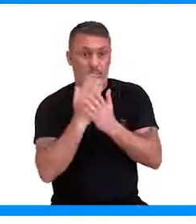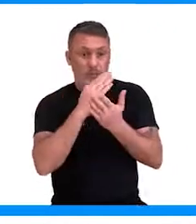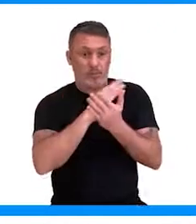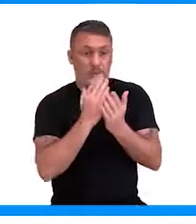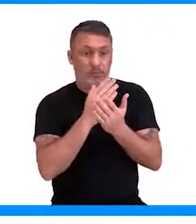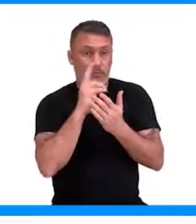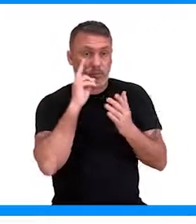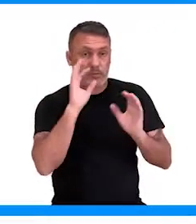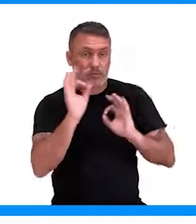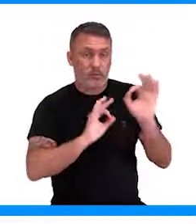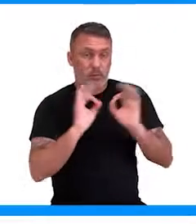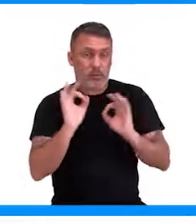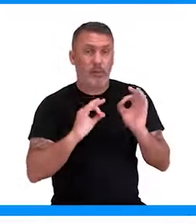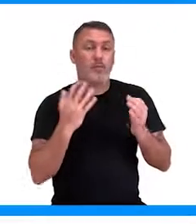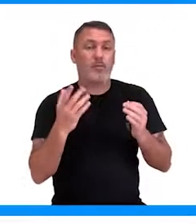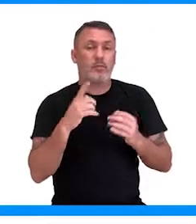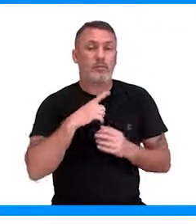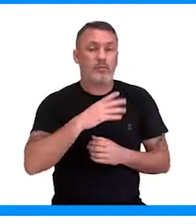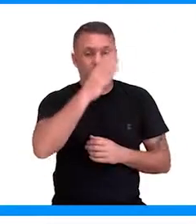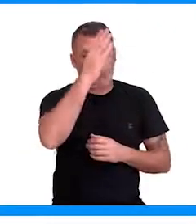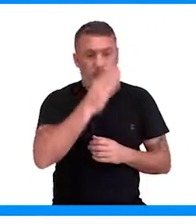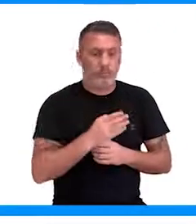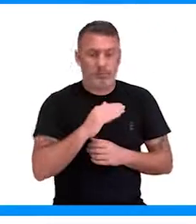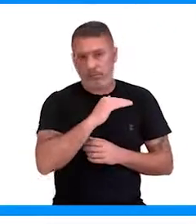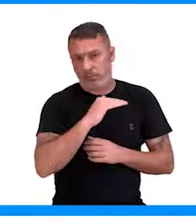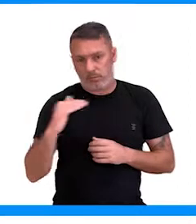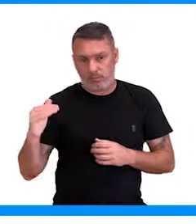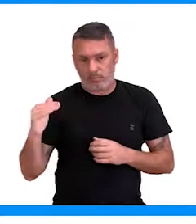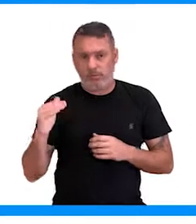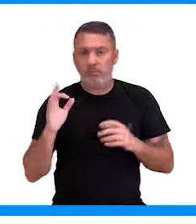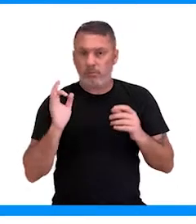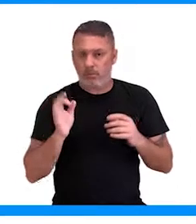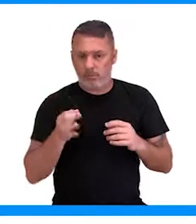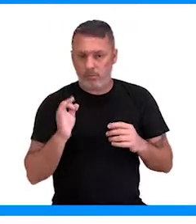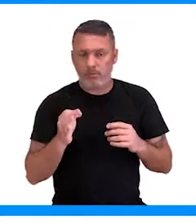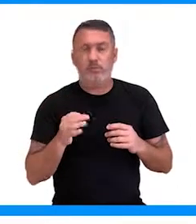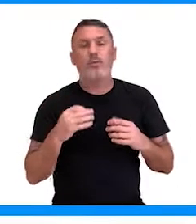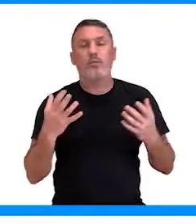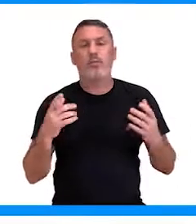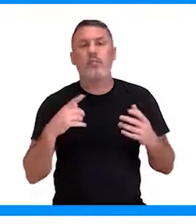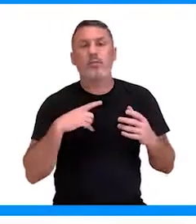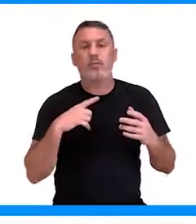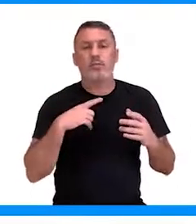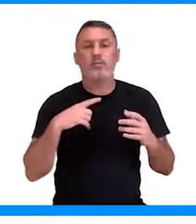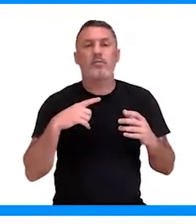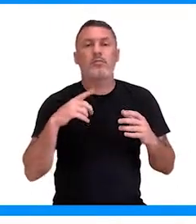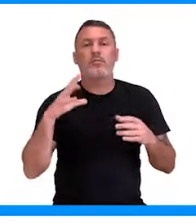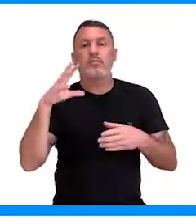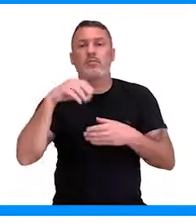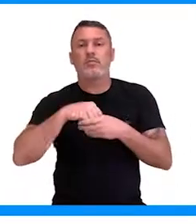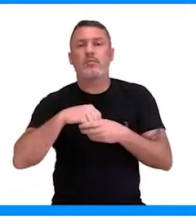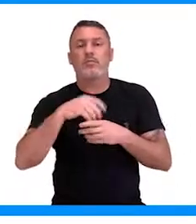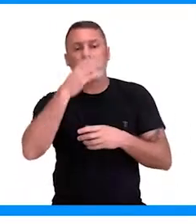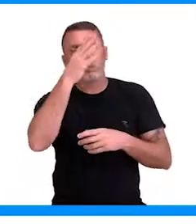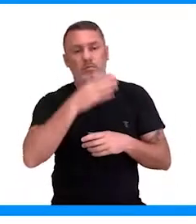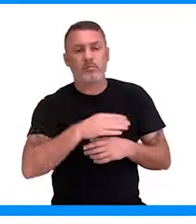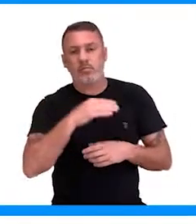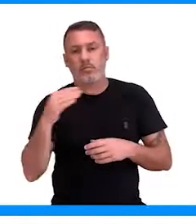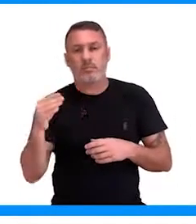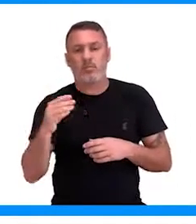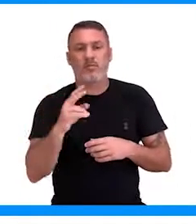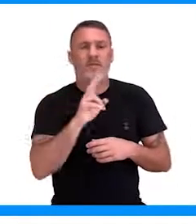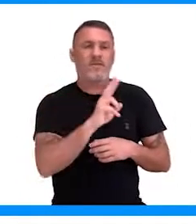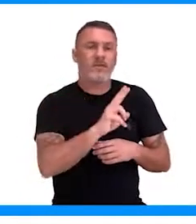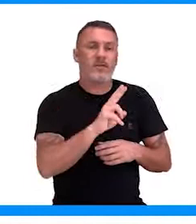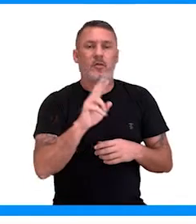desmembra o seu exercício em horizontal e vertical. Né? Vê quais parâmetros estão na horizontal e quais